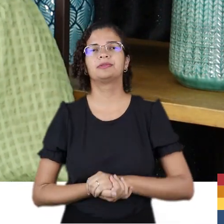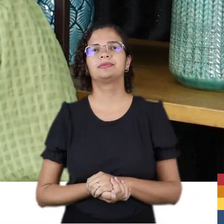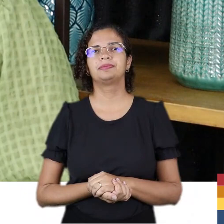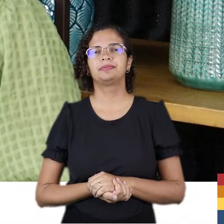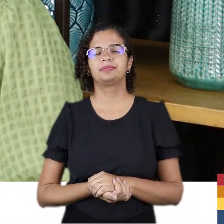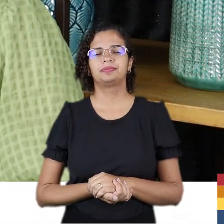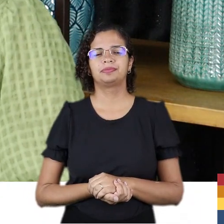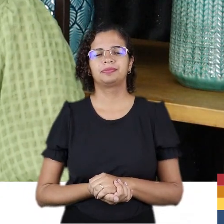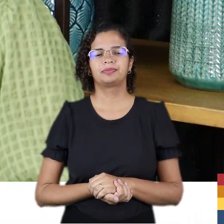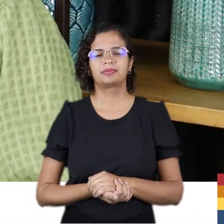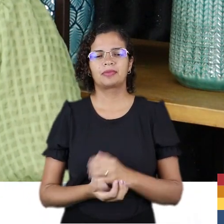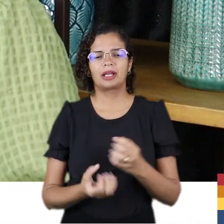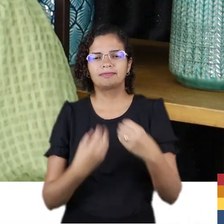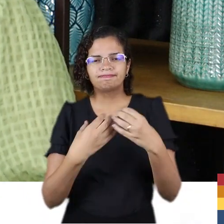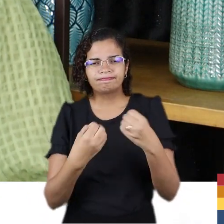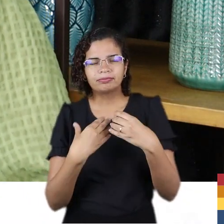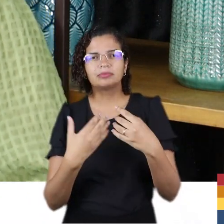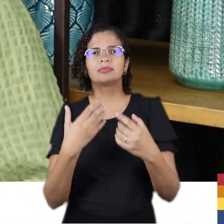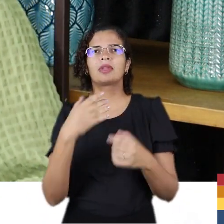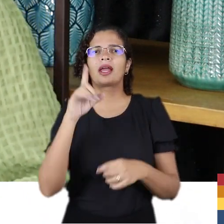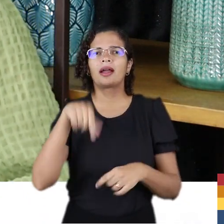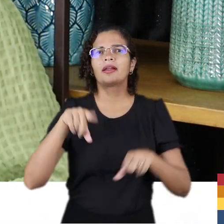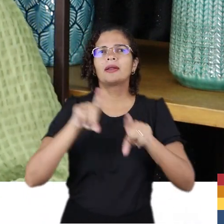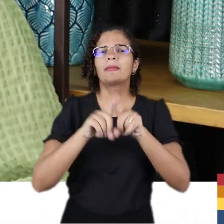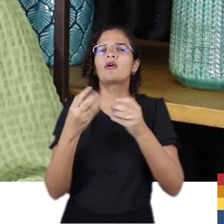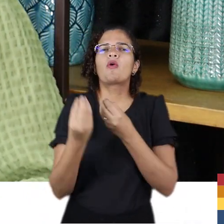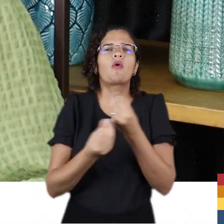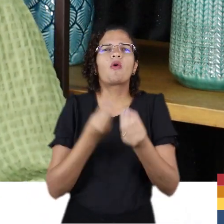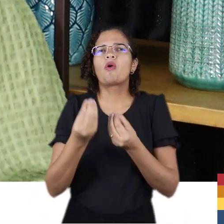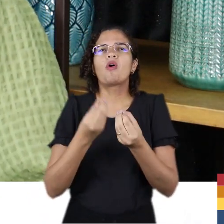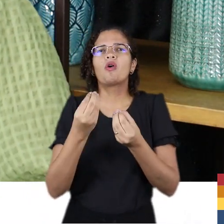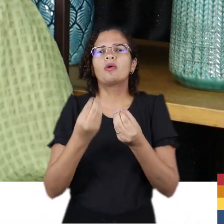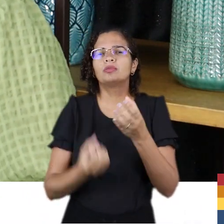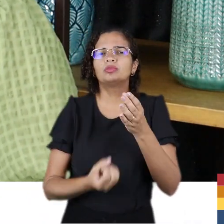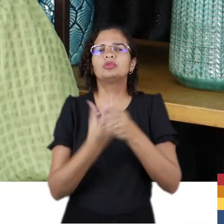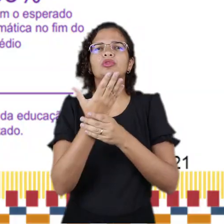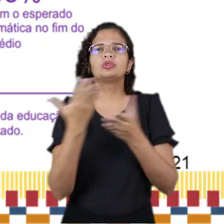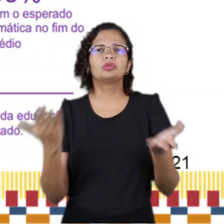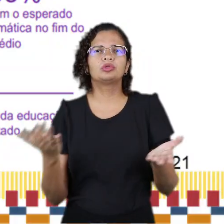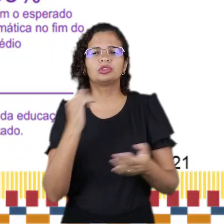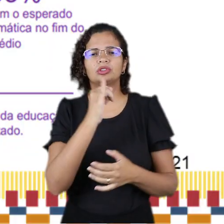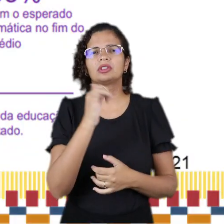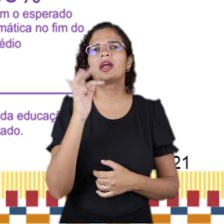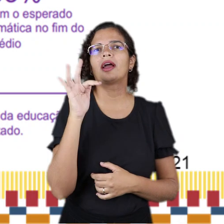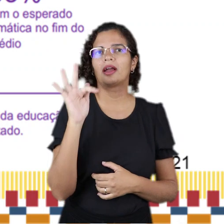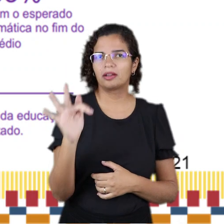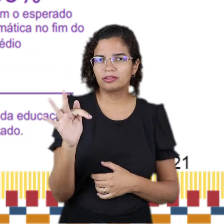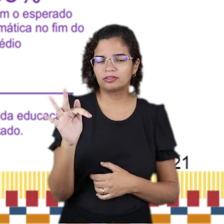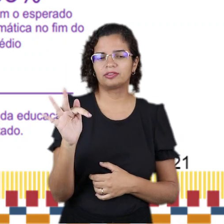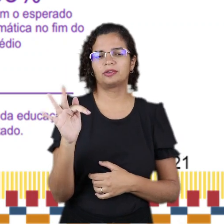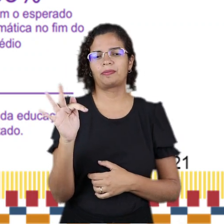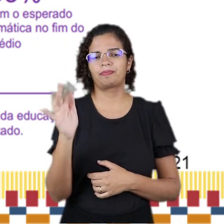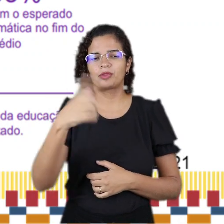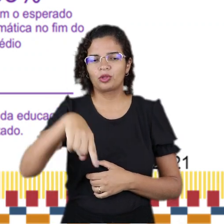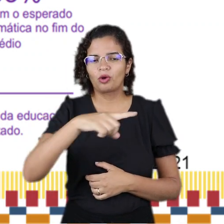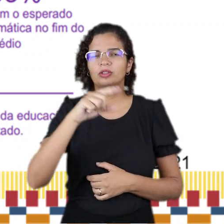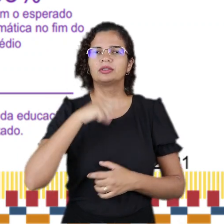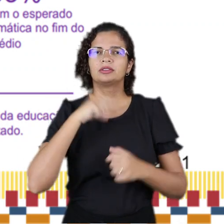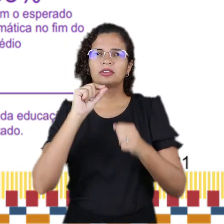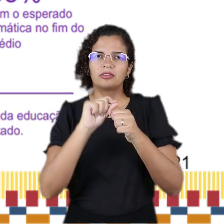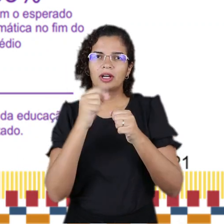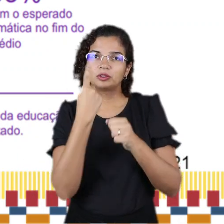né? E aí, além disso, como é que surgem, né? Então, esses itinerários formativos, né? A gente parte de um problema,